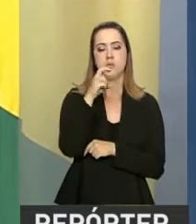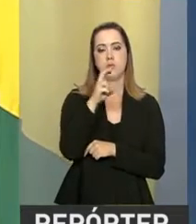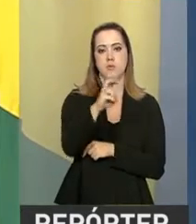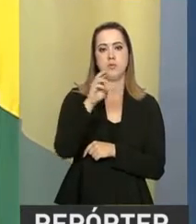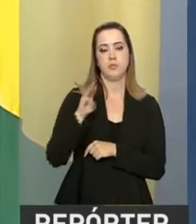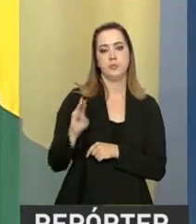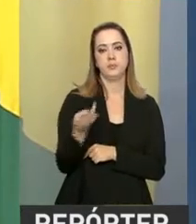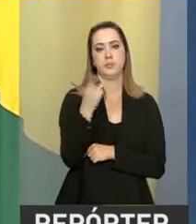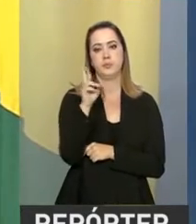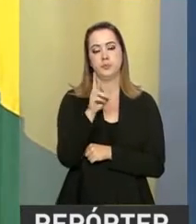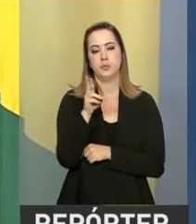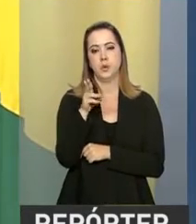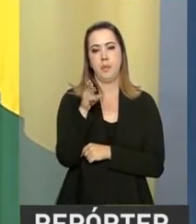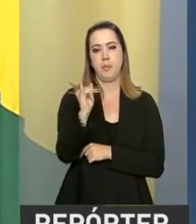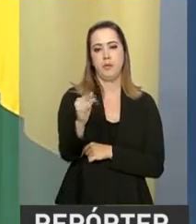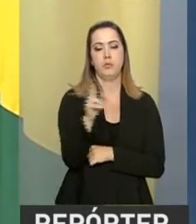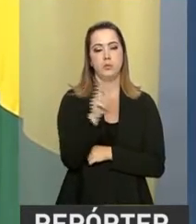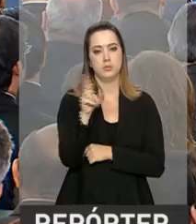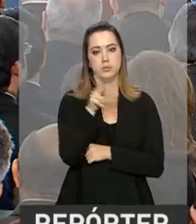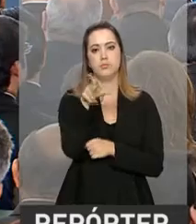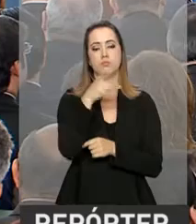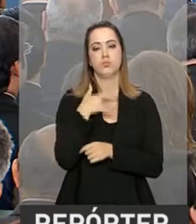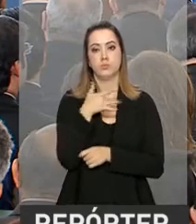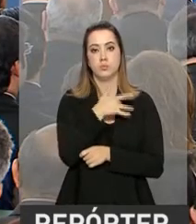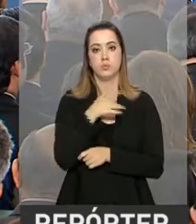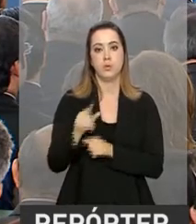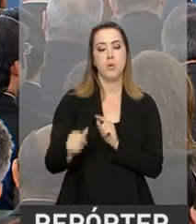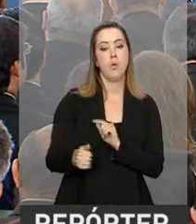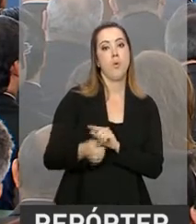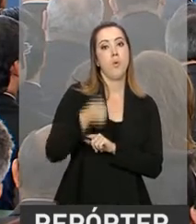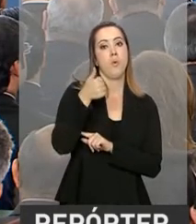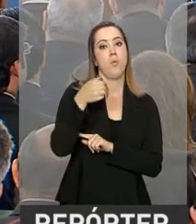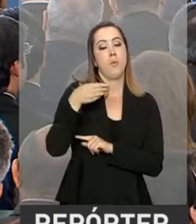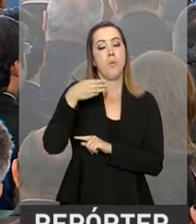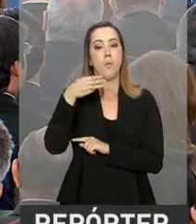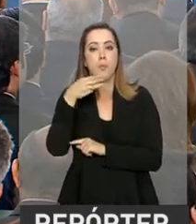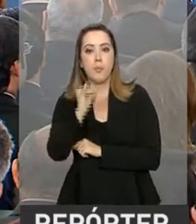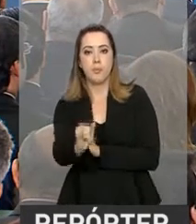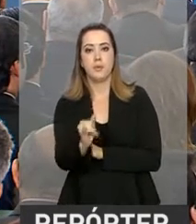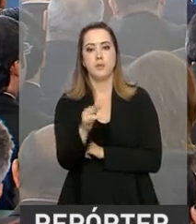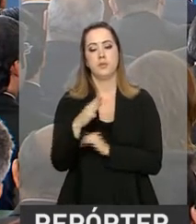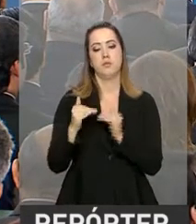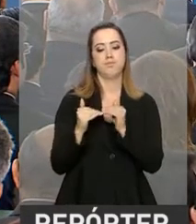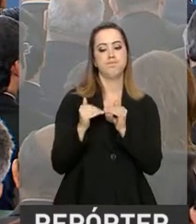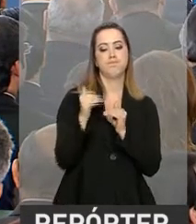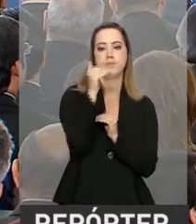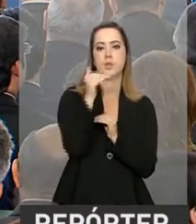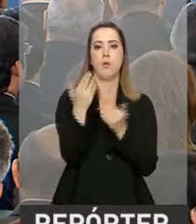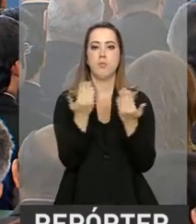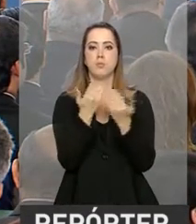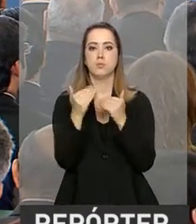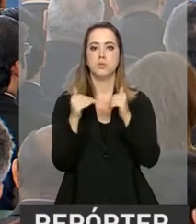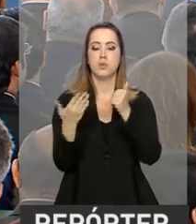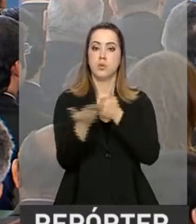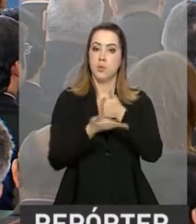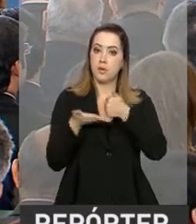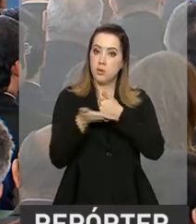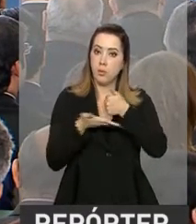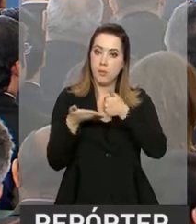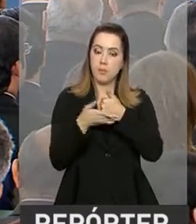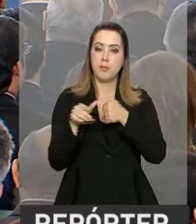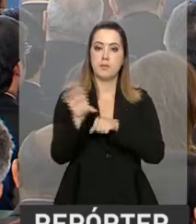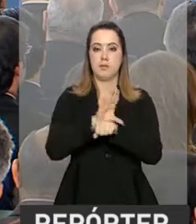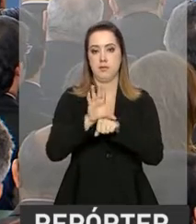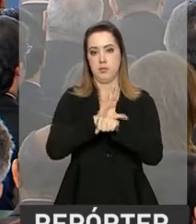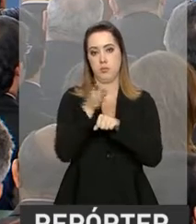reais para a saúde em 2017 1 bilhão e 700 milhões a mais do que o piso definido na